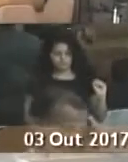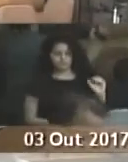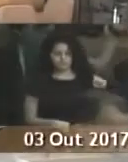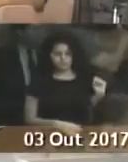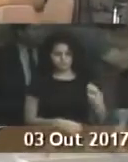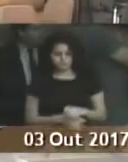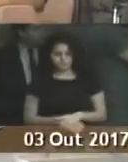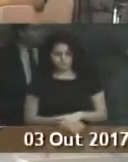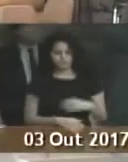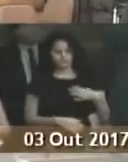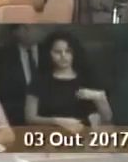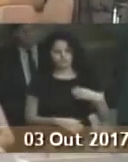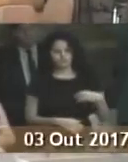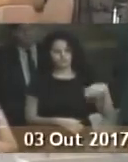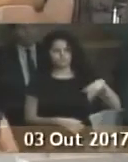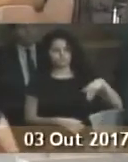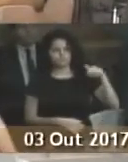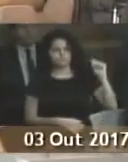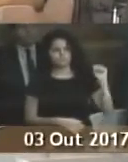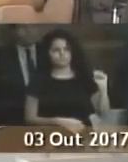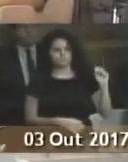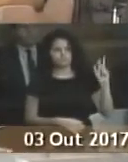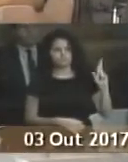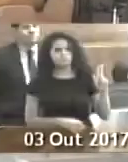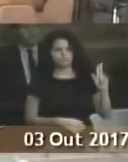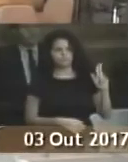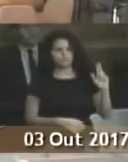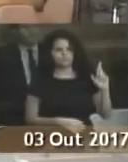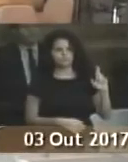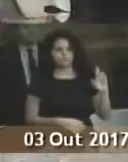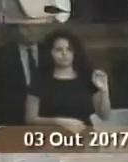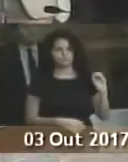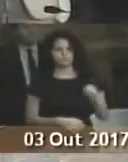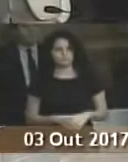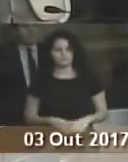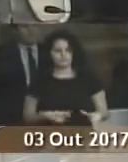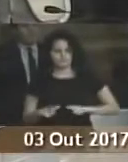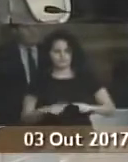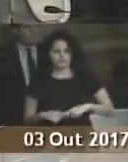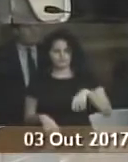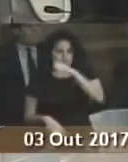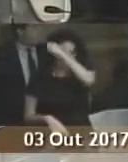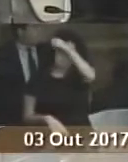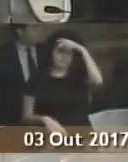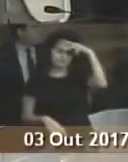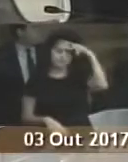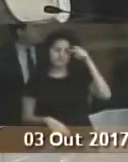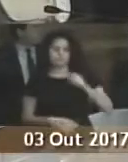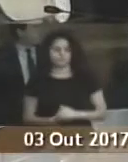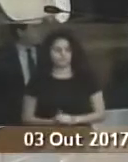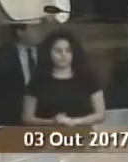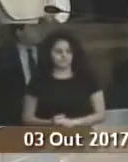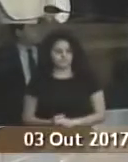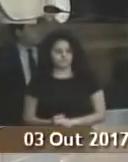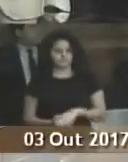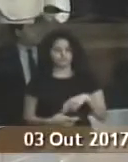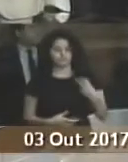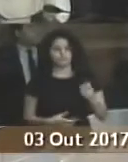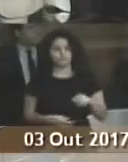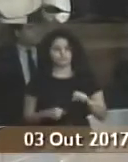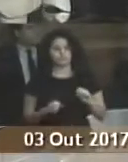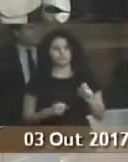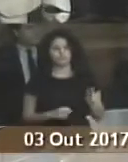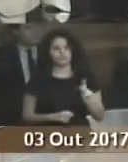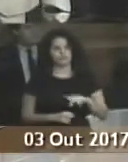ela é filha do Mauro. Mauro é vigilante da prefeitura e da Leila, que é professora do Colégio Laranjinha. Duas pessoas maravilhosas que